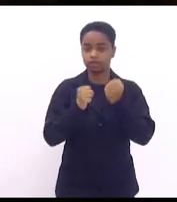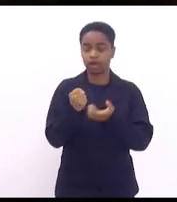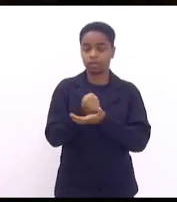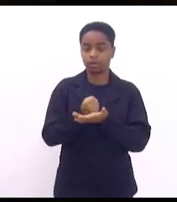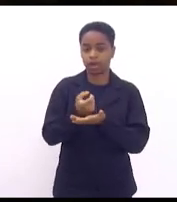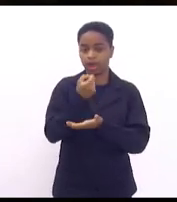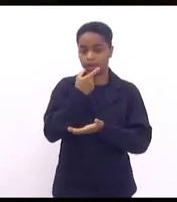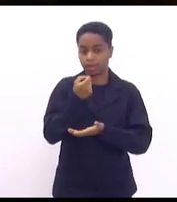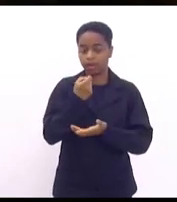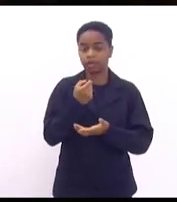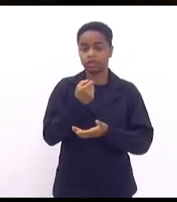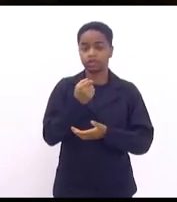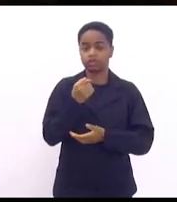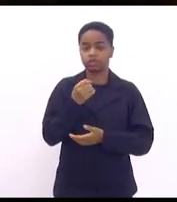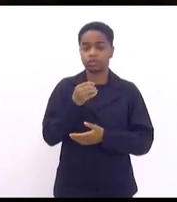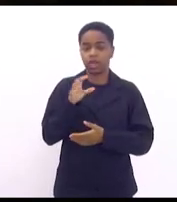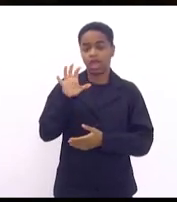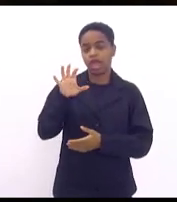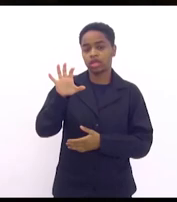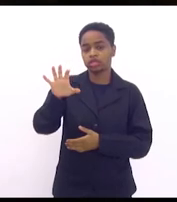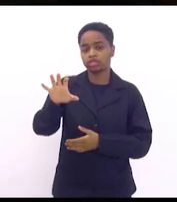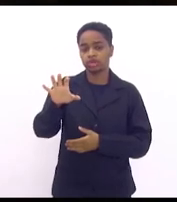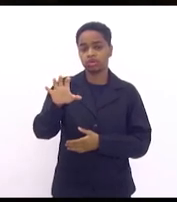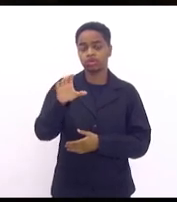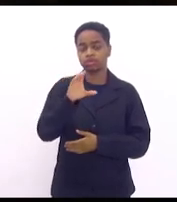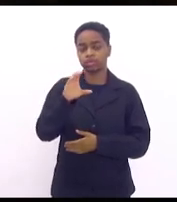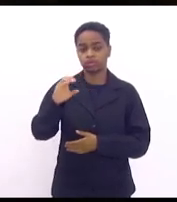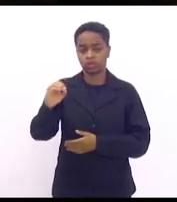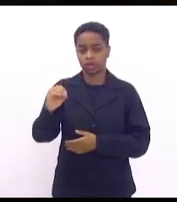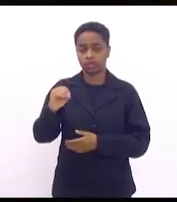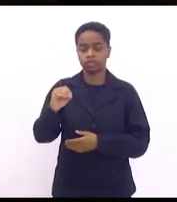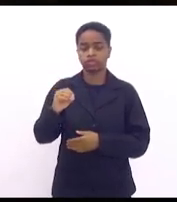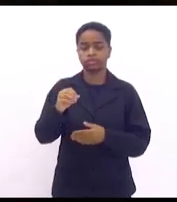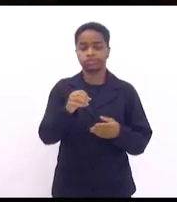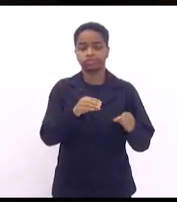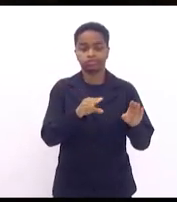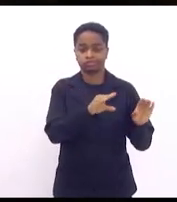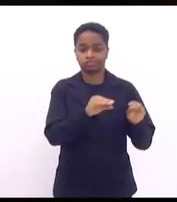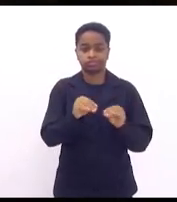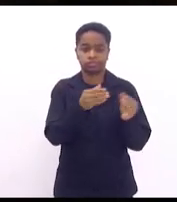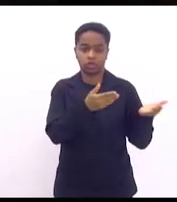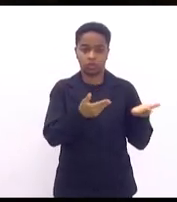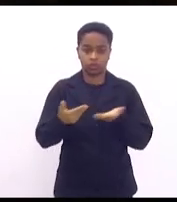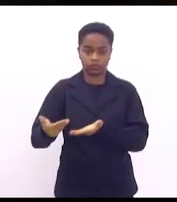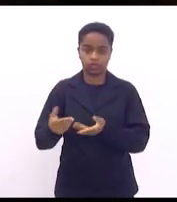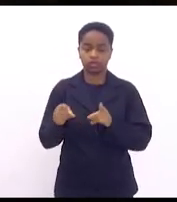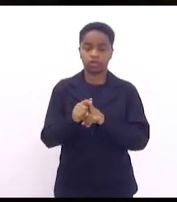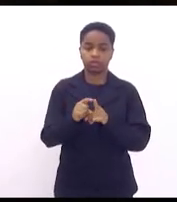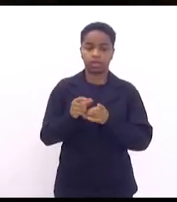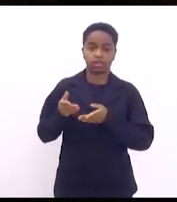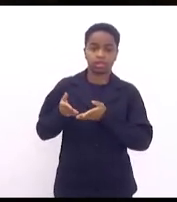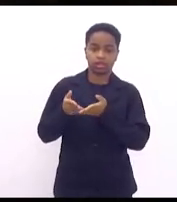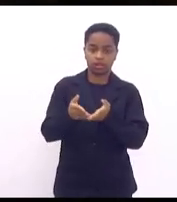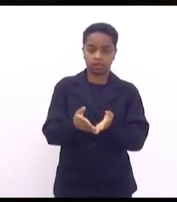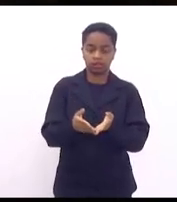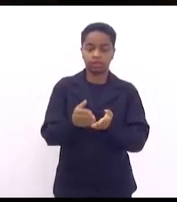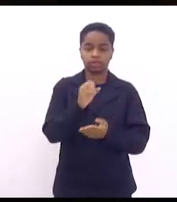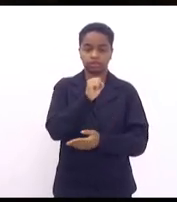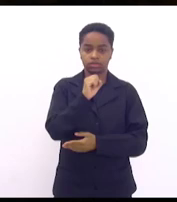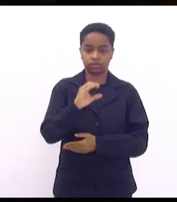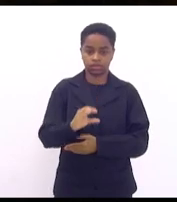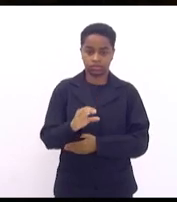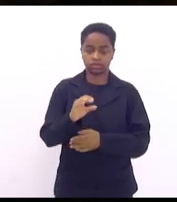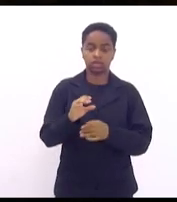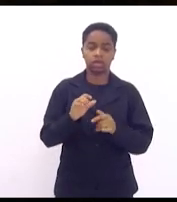o Centro-Oeste se especializou e levou todo mundo para lá. Quando a gente fala da indústria náutica, Santa Catarina